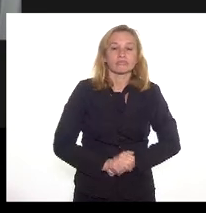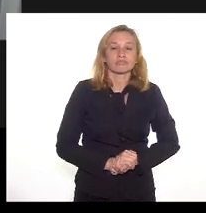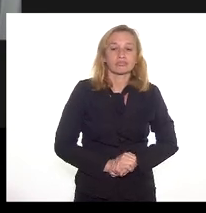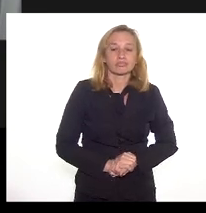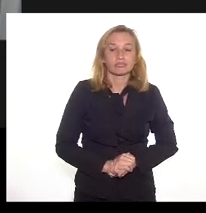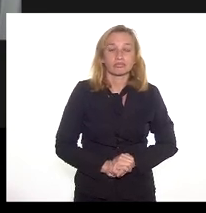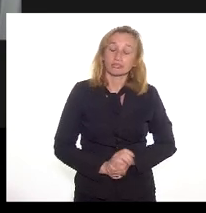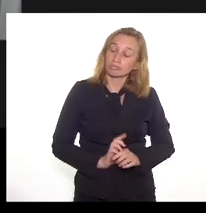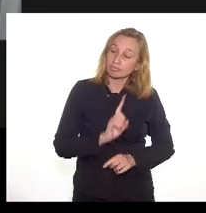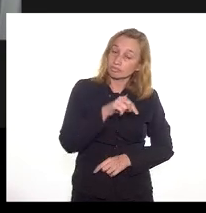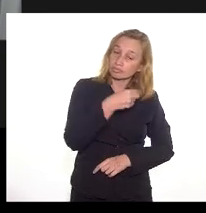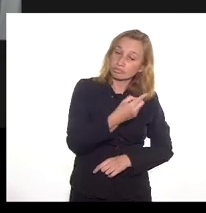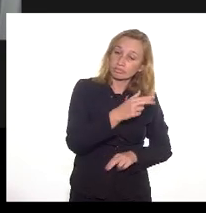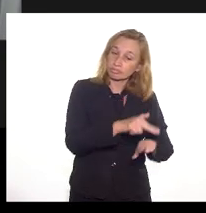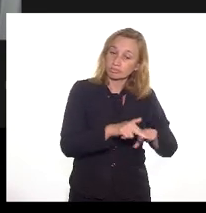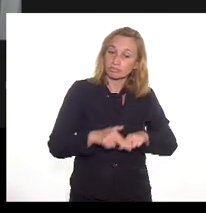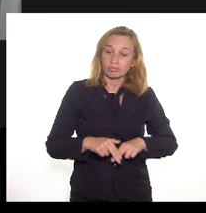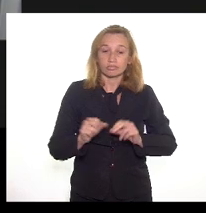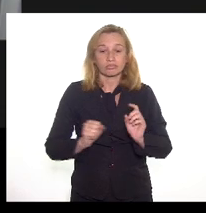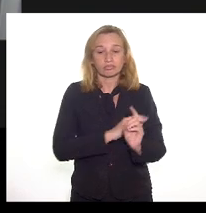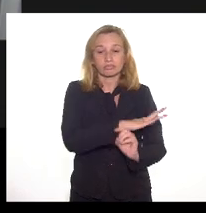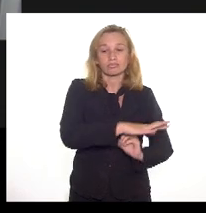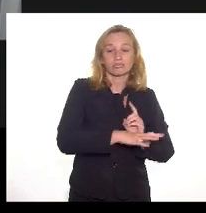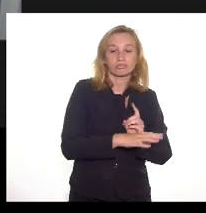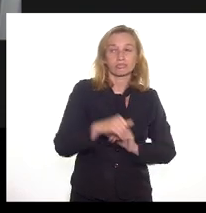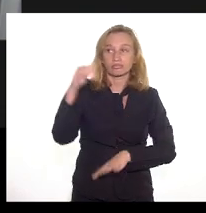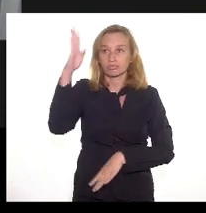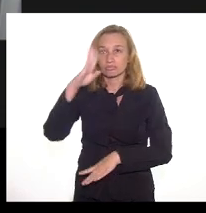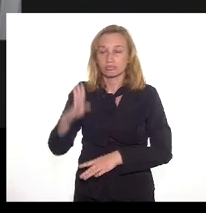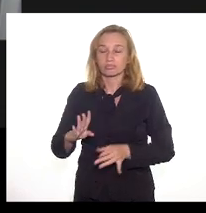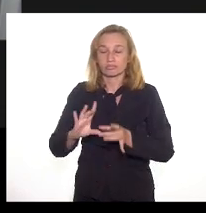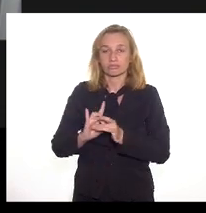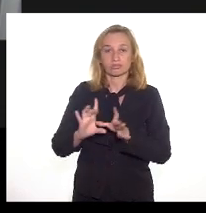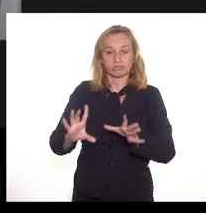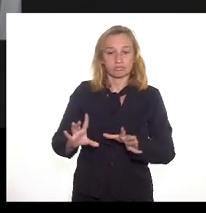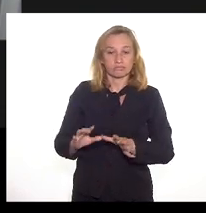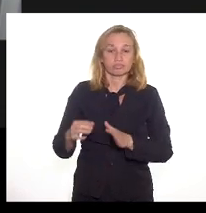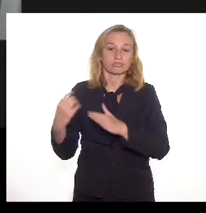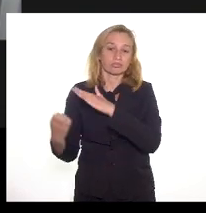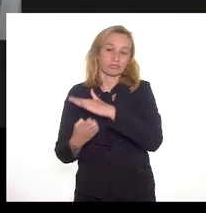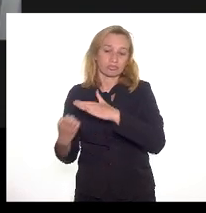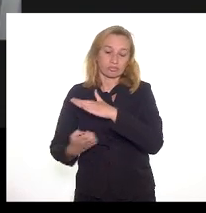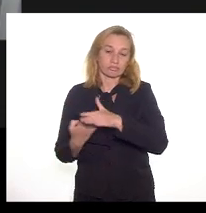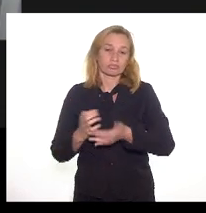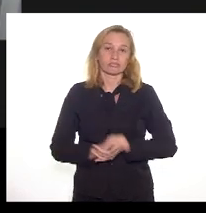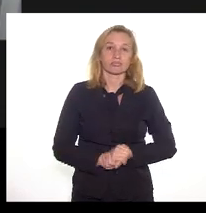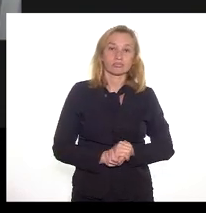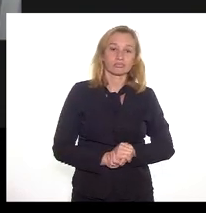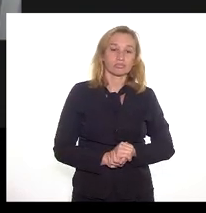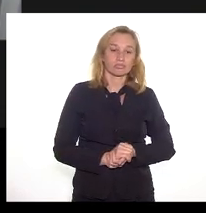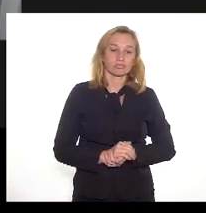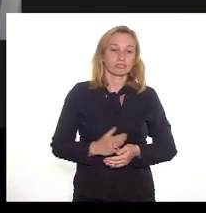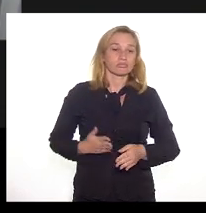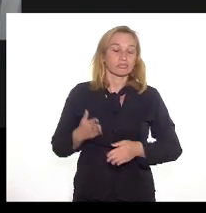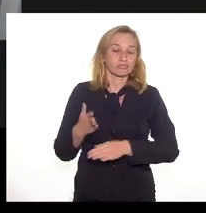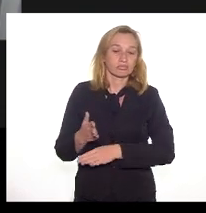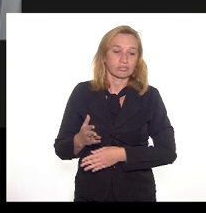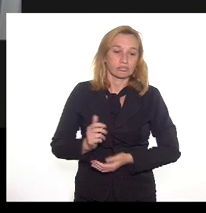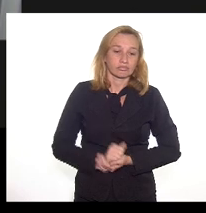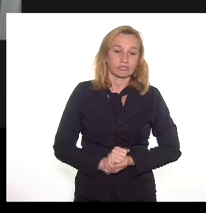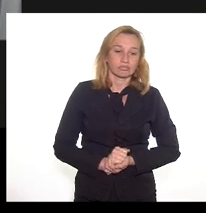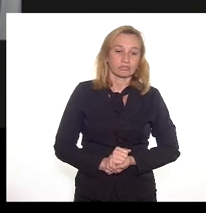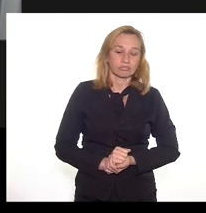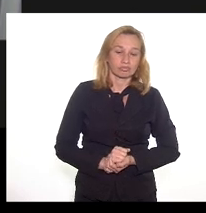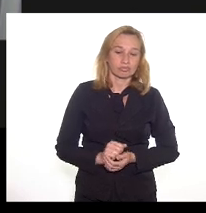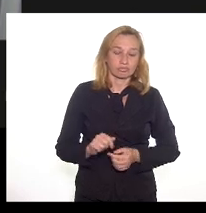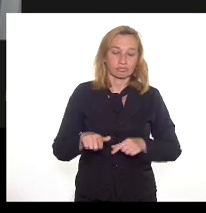por outra razão que a sociedade brasileira permitiu a essa empresa que tivesse a prioridade da